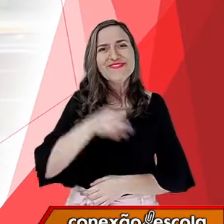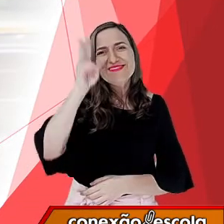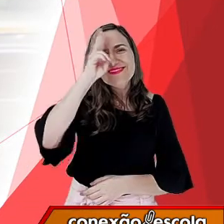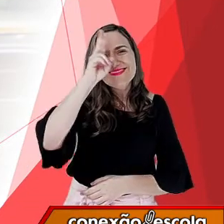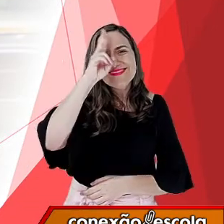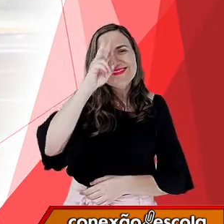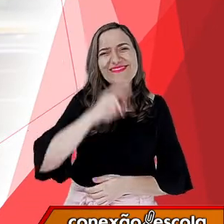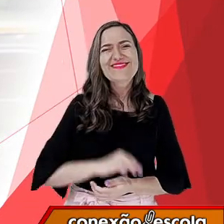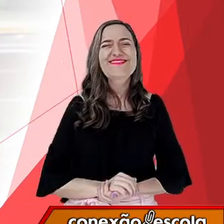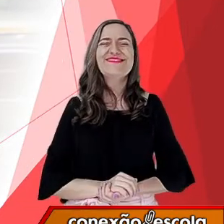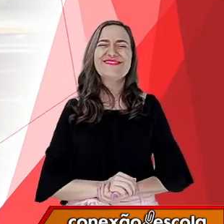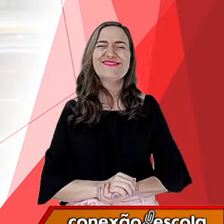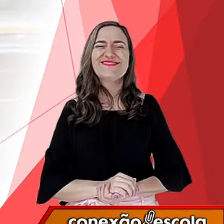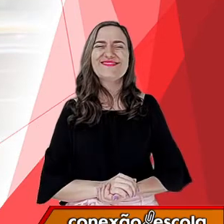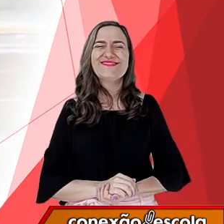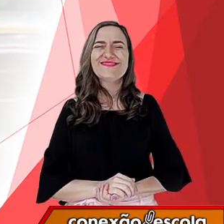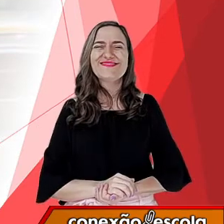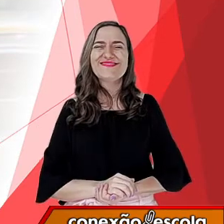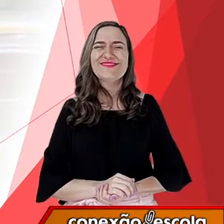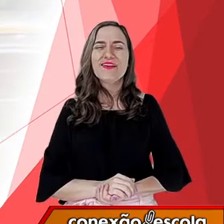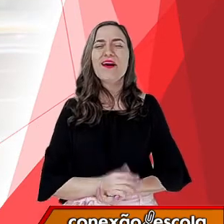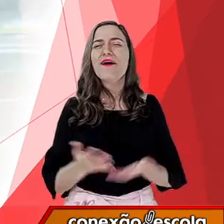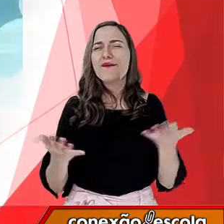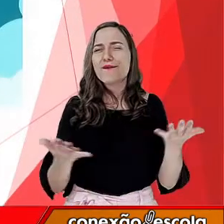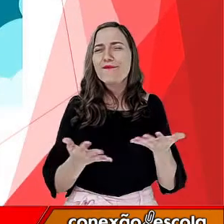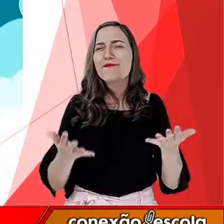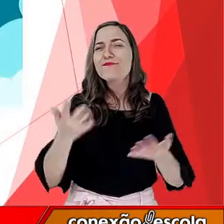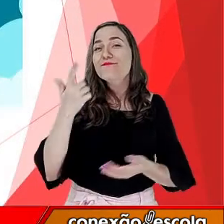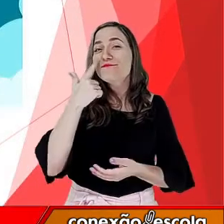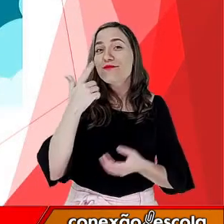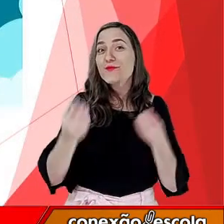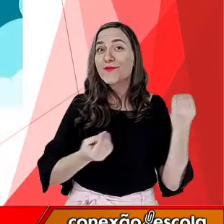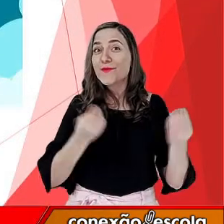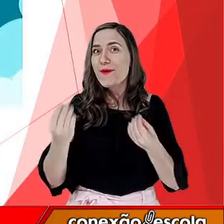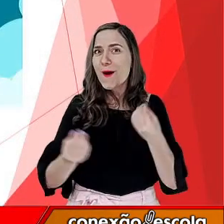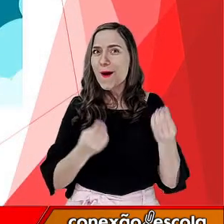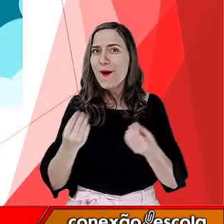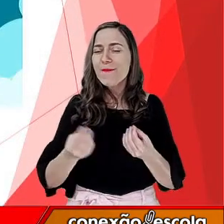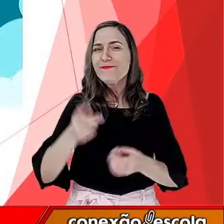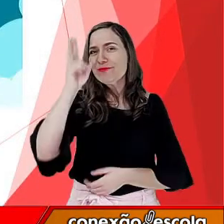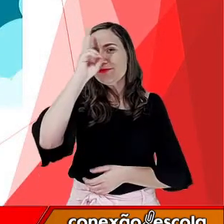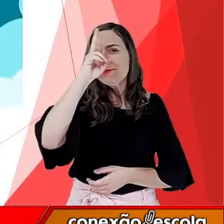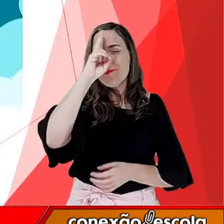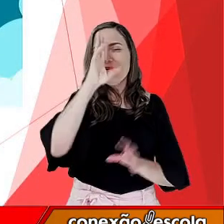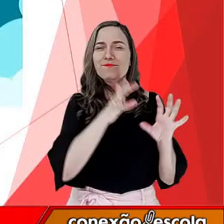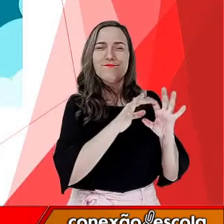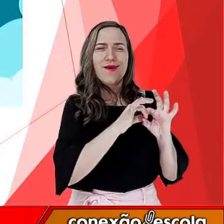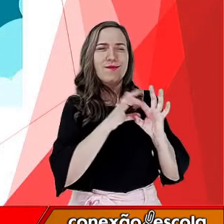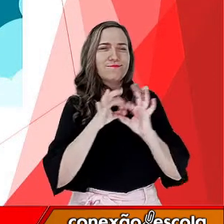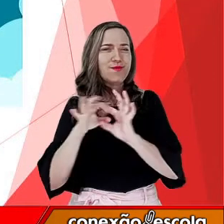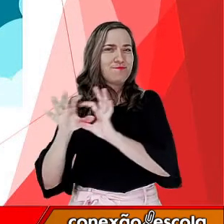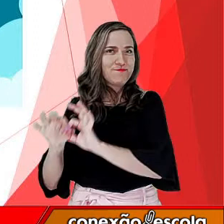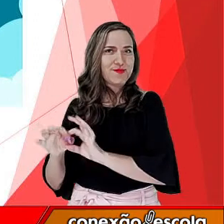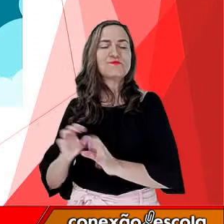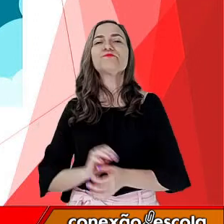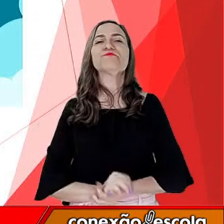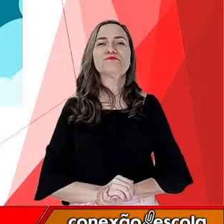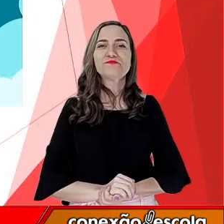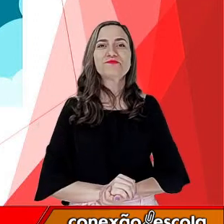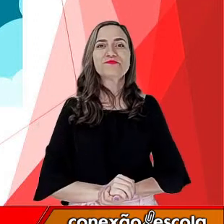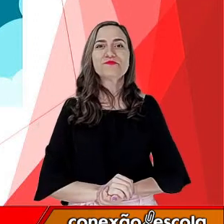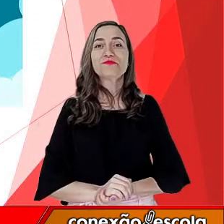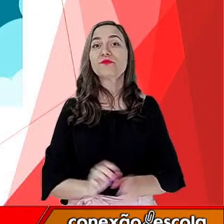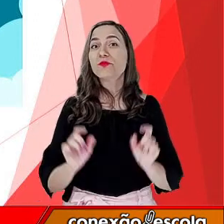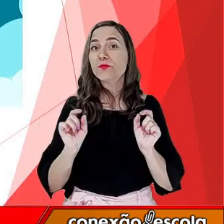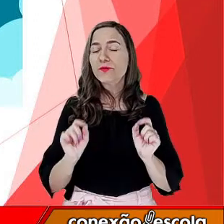história? Vamos compreender um pouquinho sobre a nossa história?